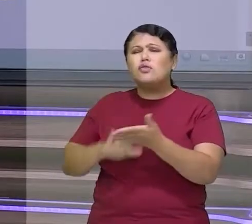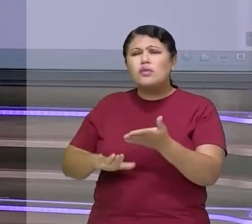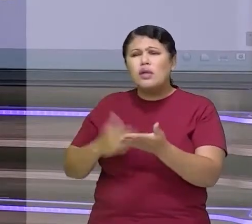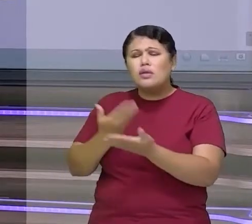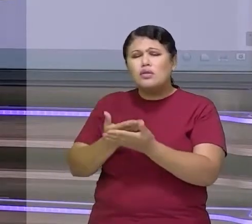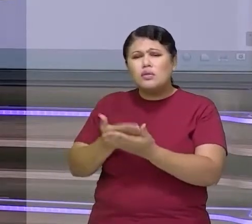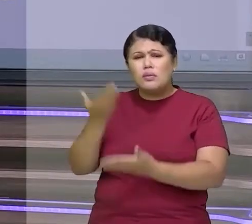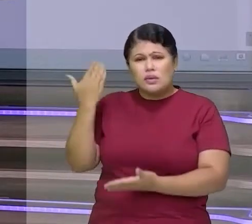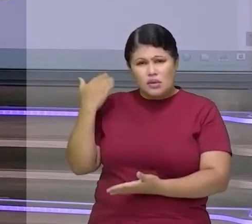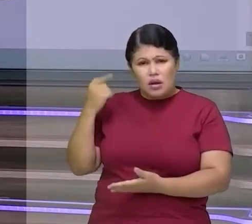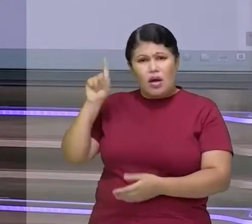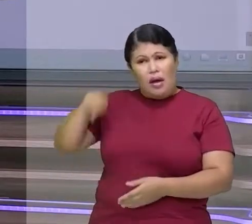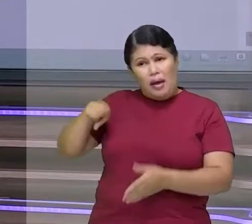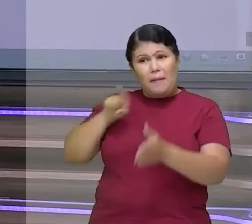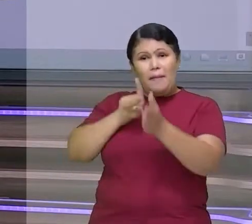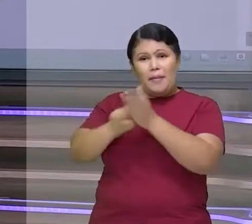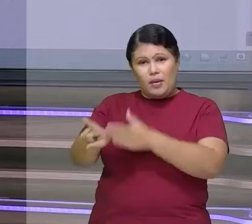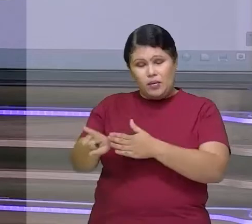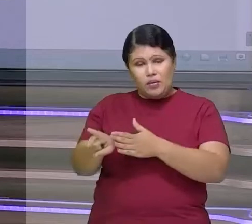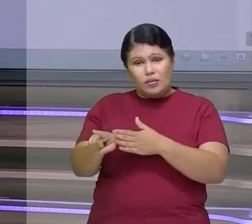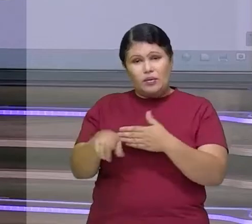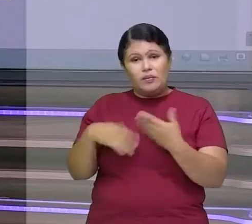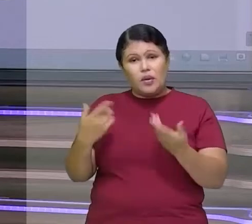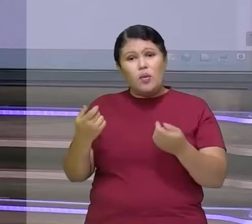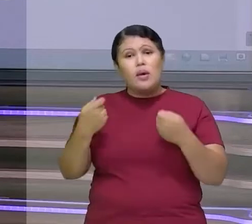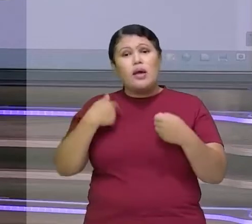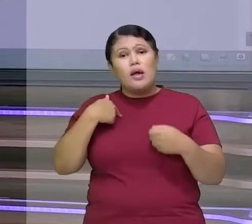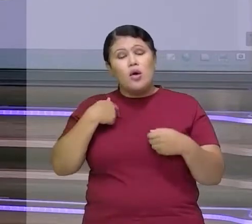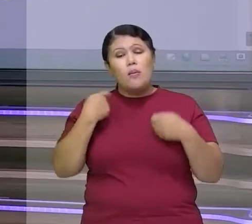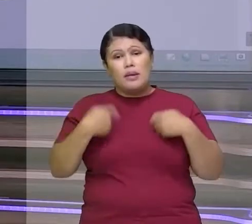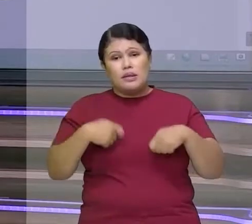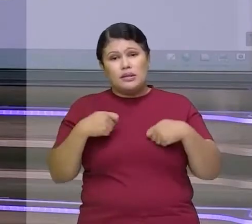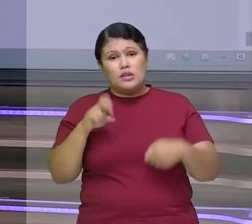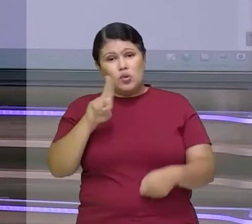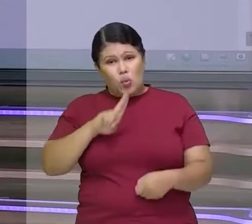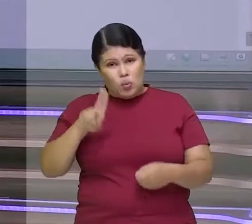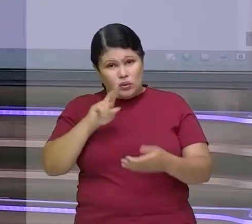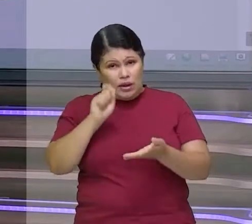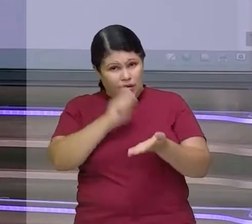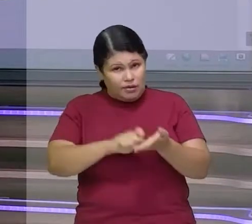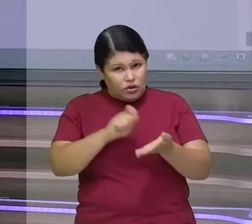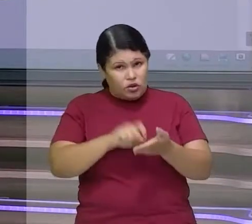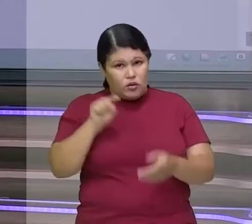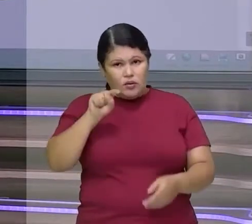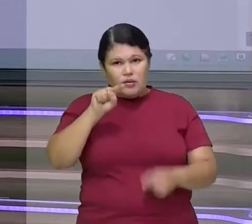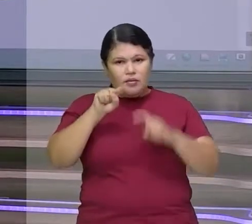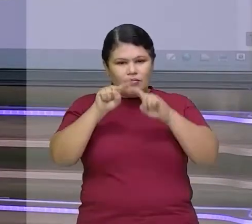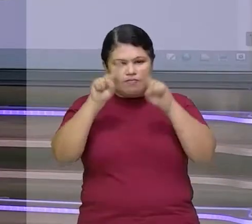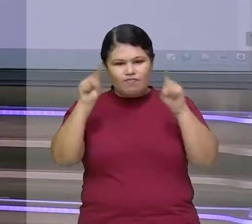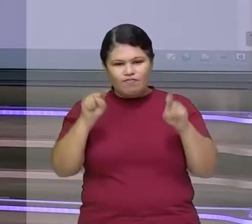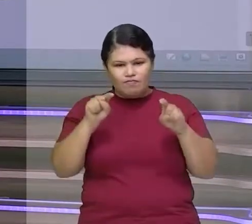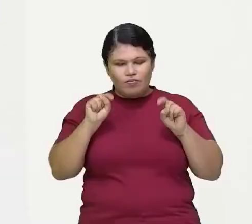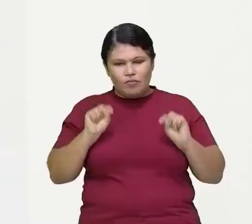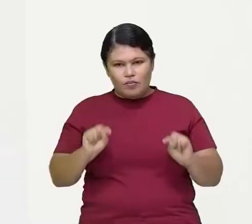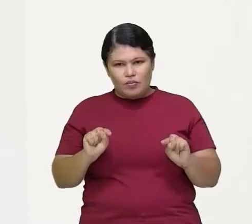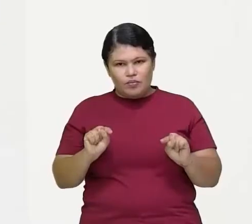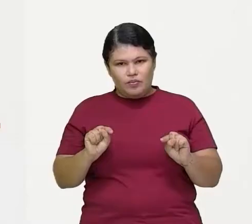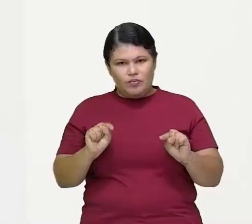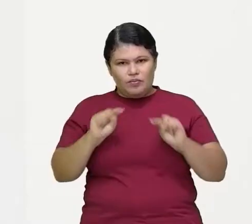É uma pergunta. Logo, eu tenho que usar o sinal. Que sinal de pontuação? A